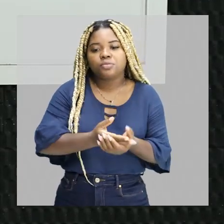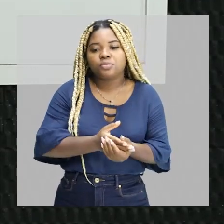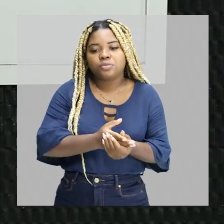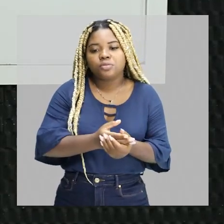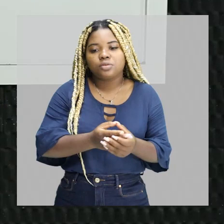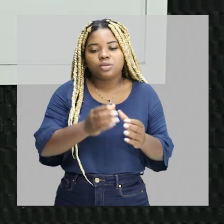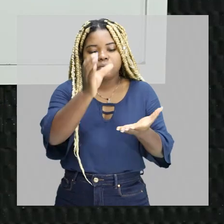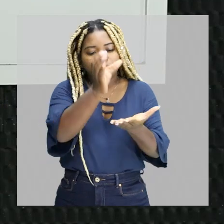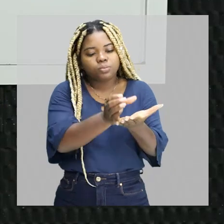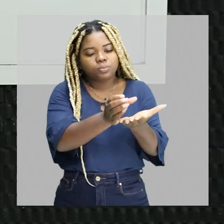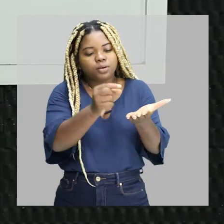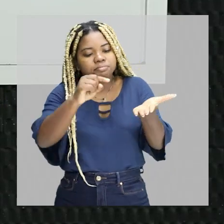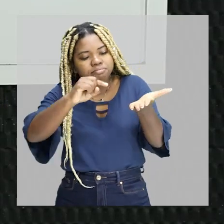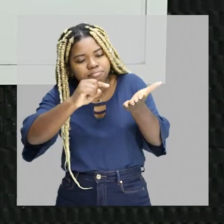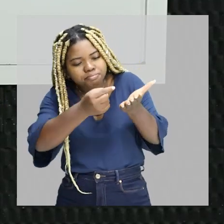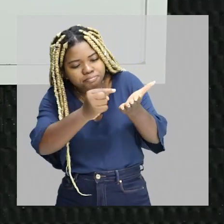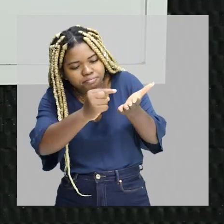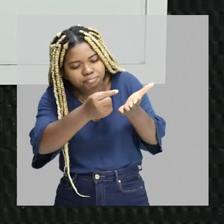e fizer um furo aqui